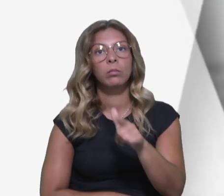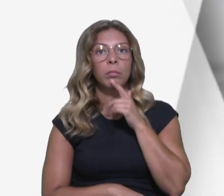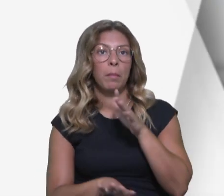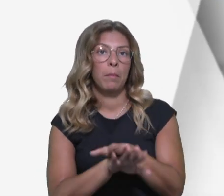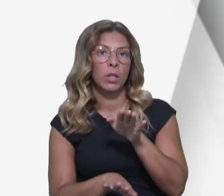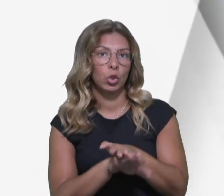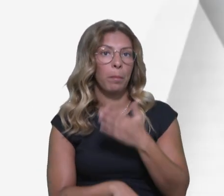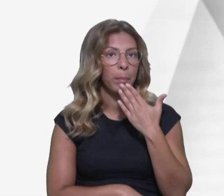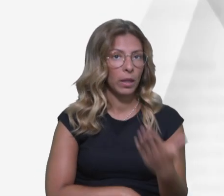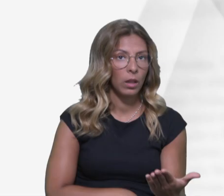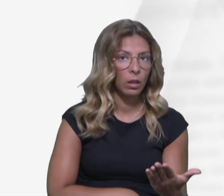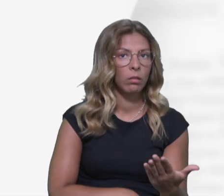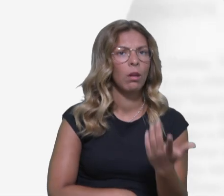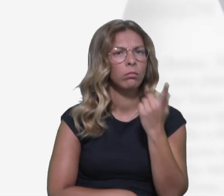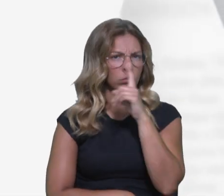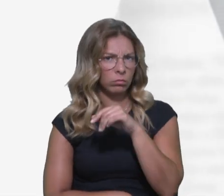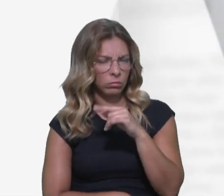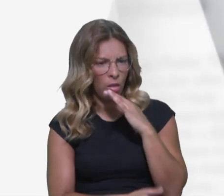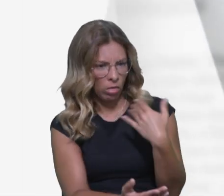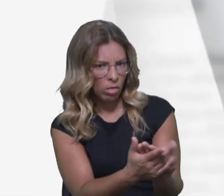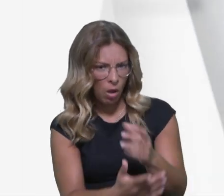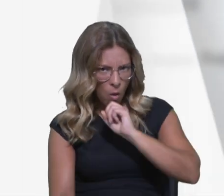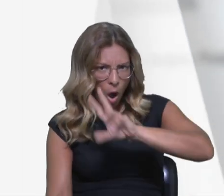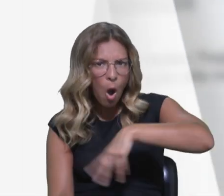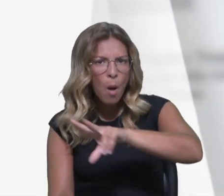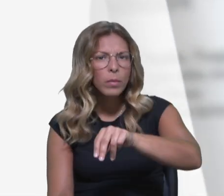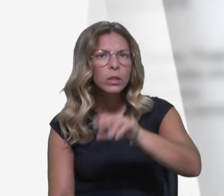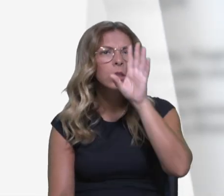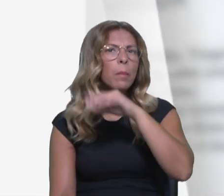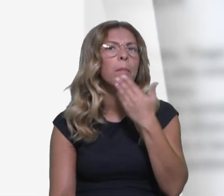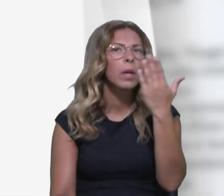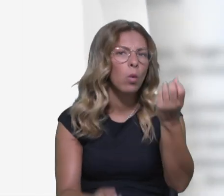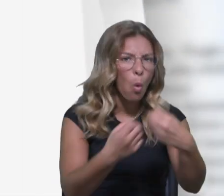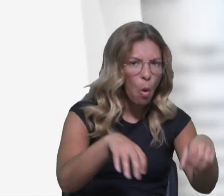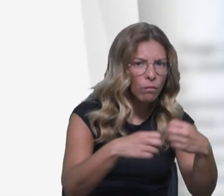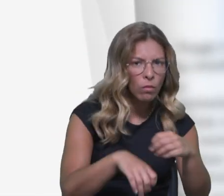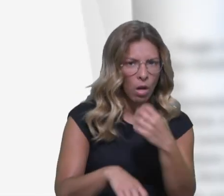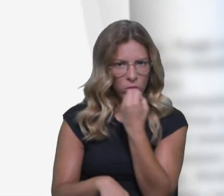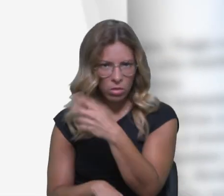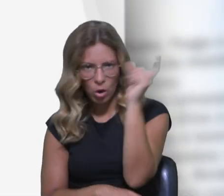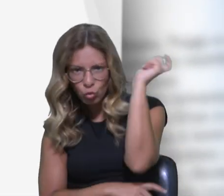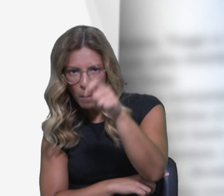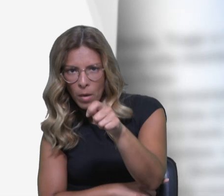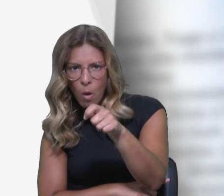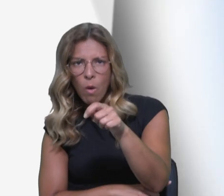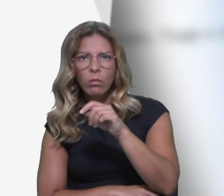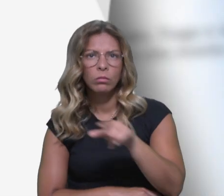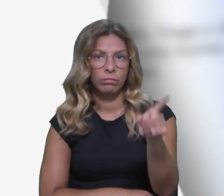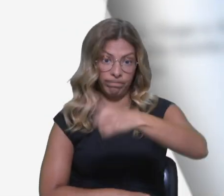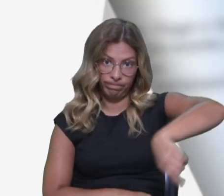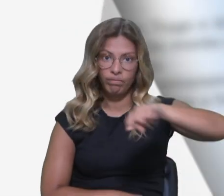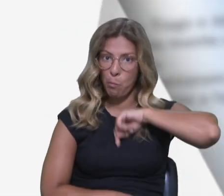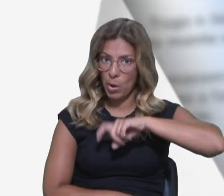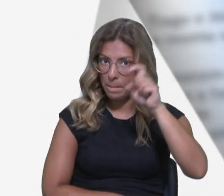de peixe, dar-lhe-á uma serpente? E se lhe pedir um ovo, dar-lhe-á um escorpião? Se vós que sois maus sabeis